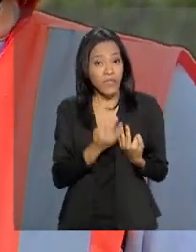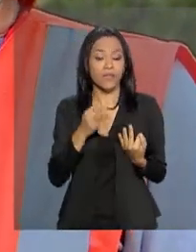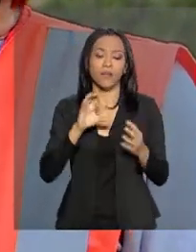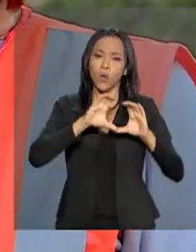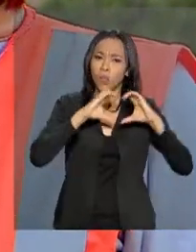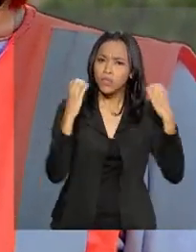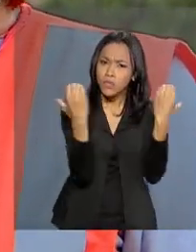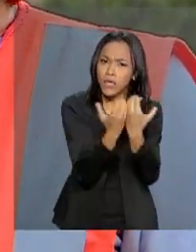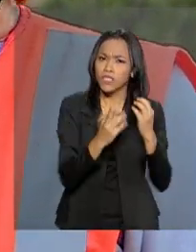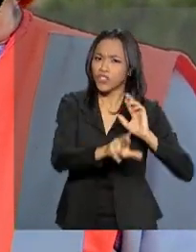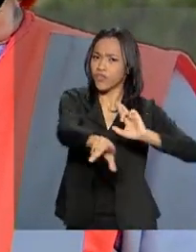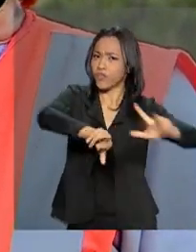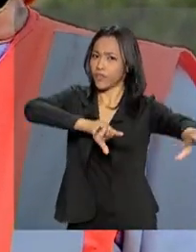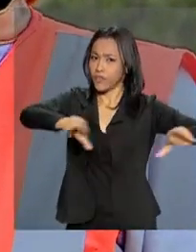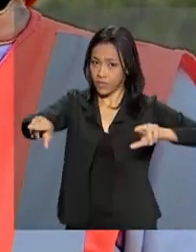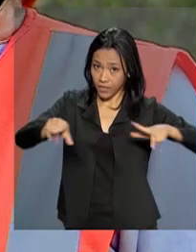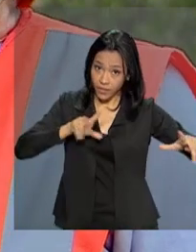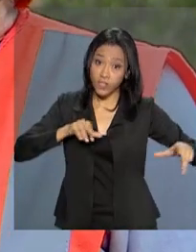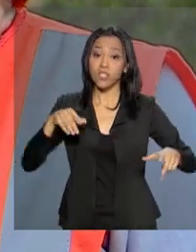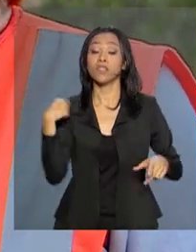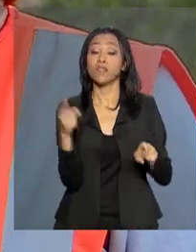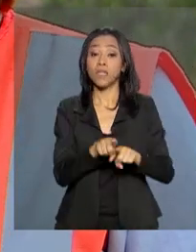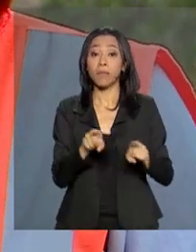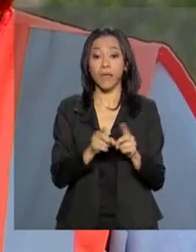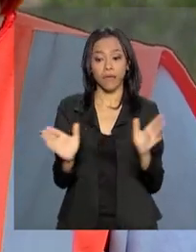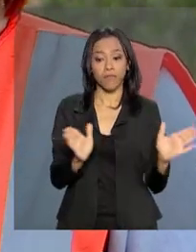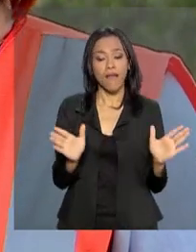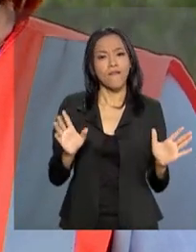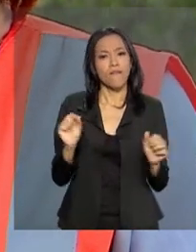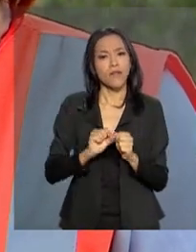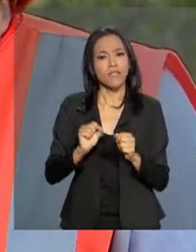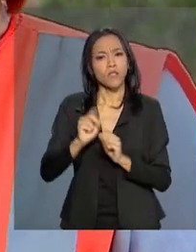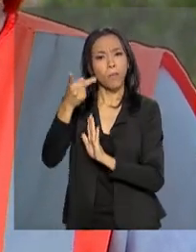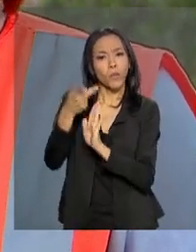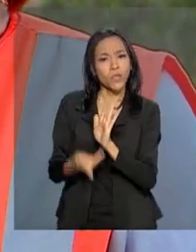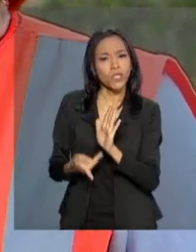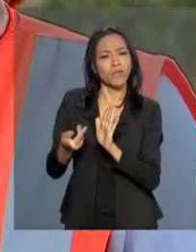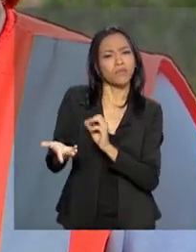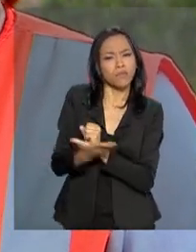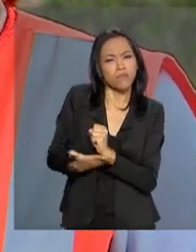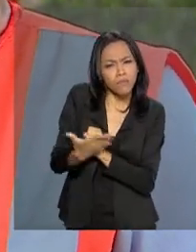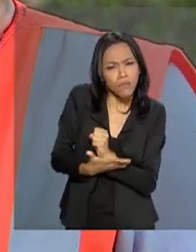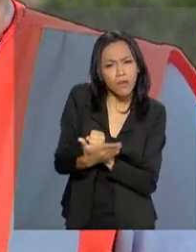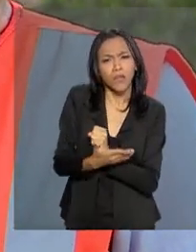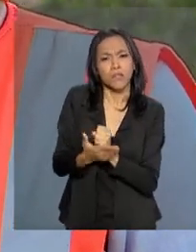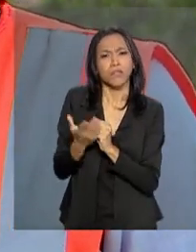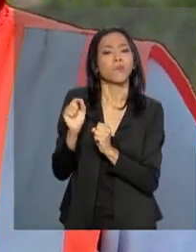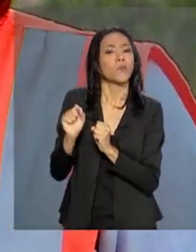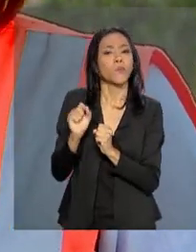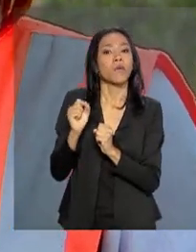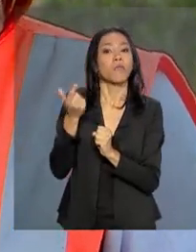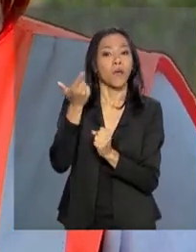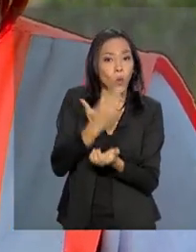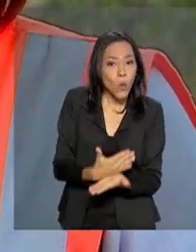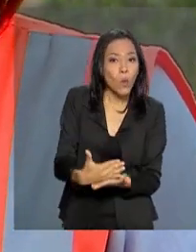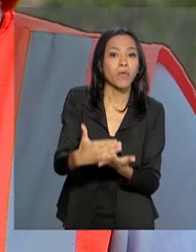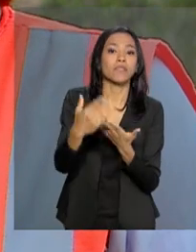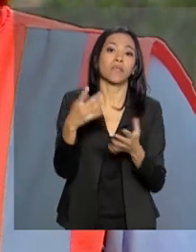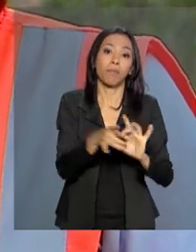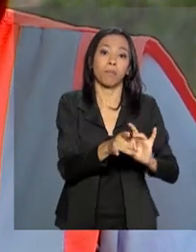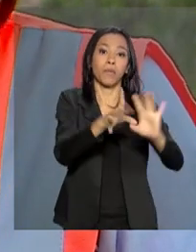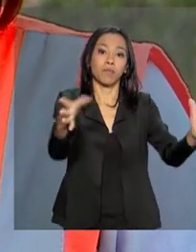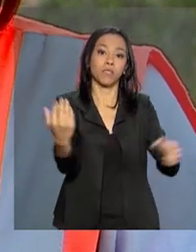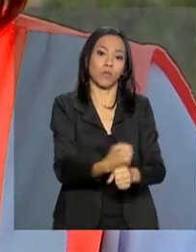uma, e paralelo já fazendo os projetos necessários, que a gente chama de projetos básicos necessários, para dar entrada nos licenciamentos,